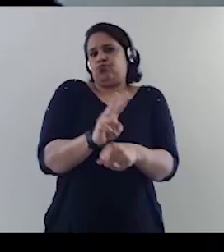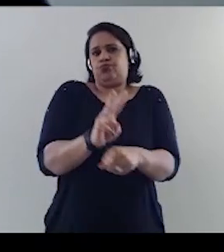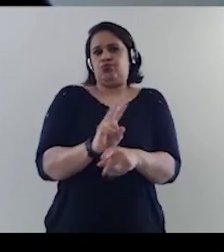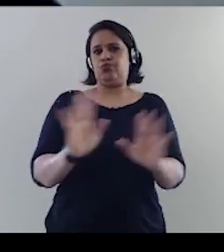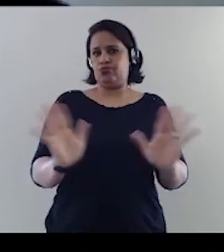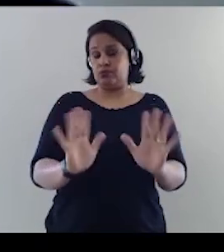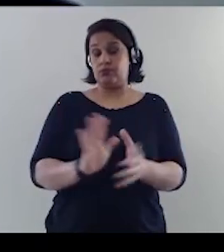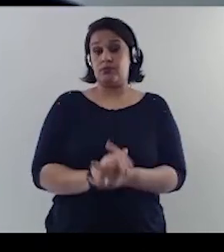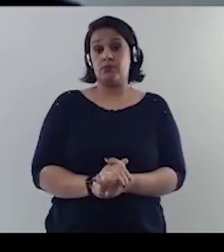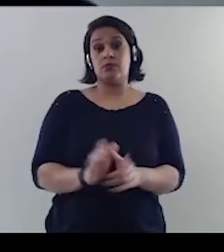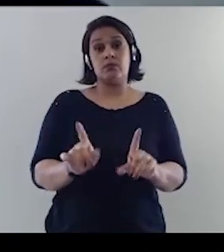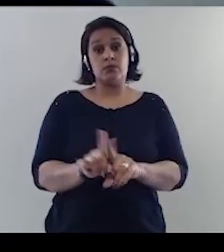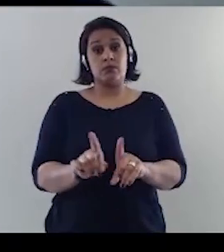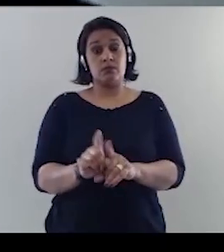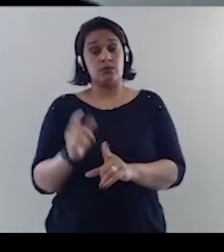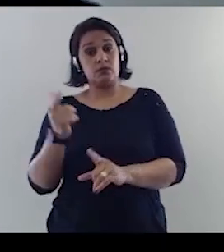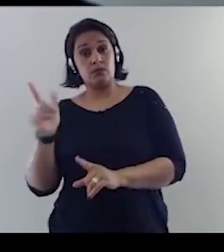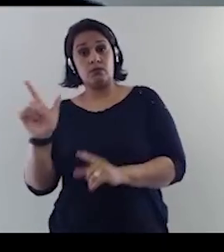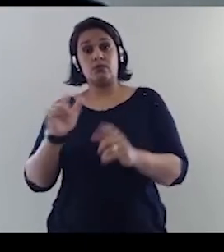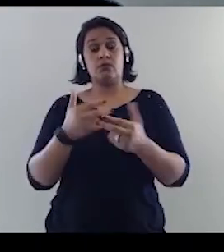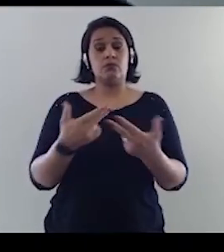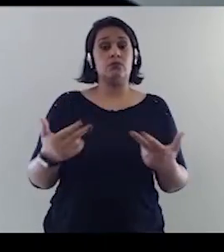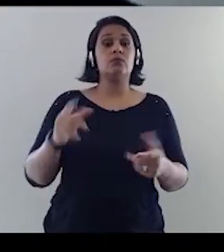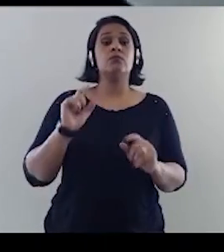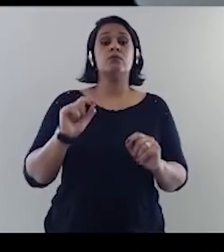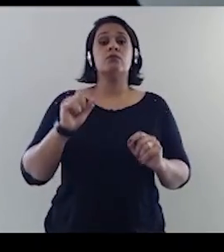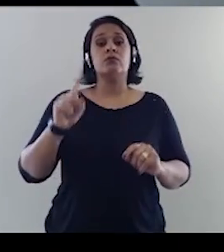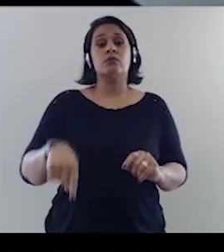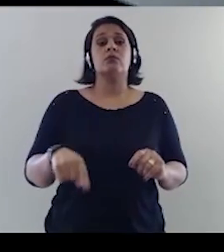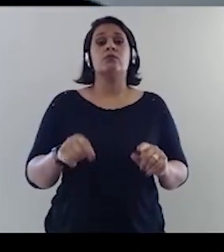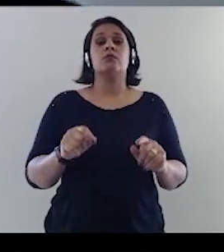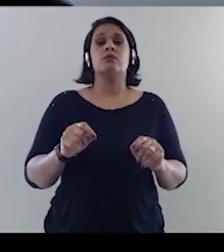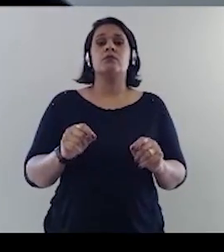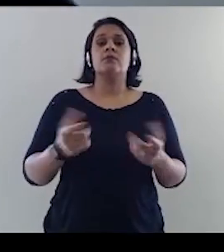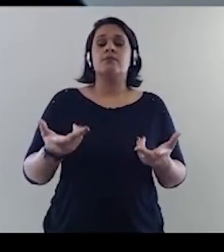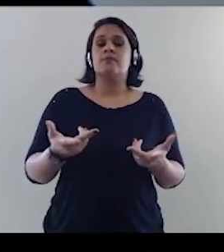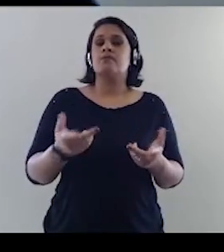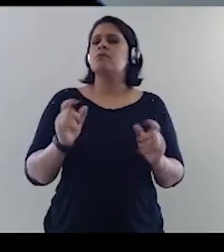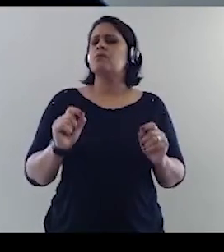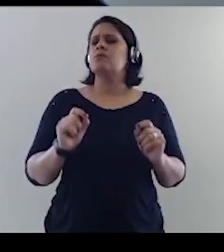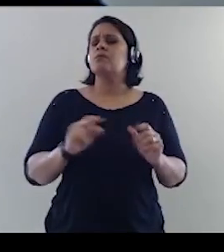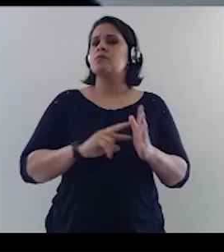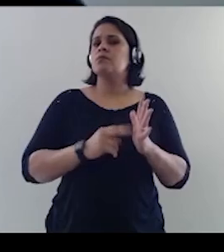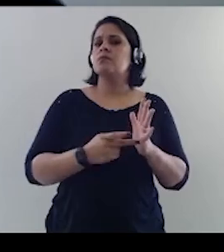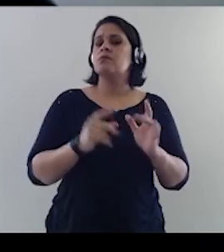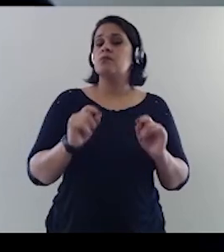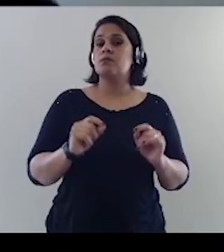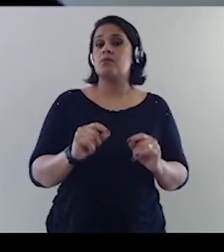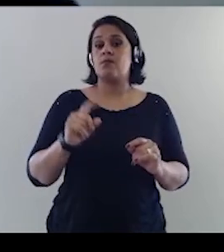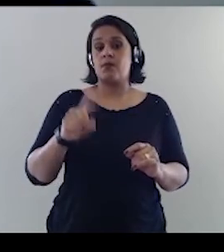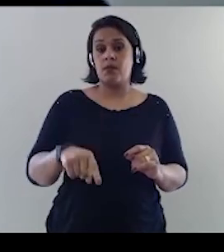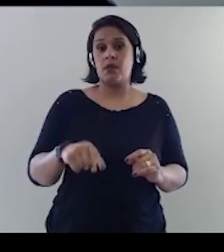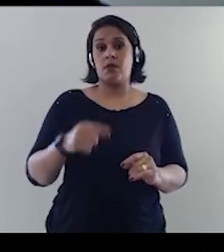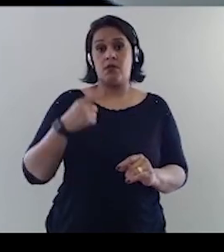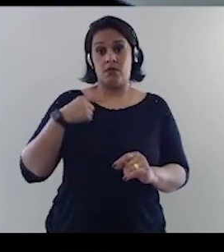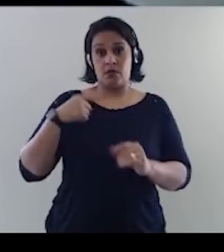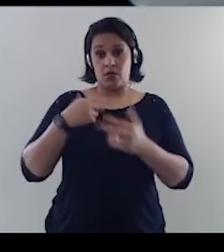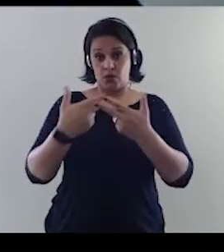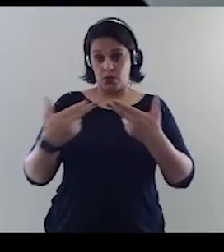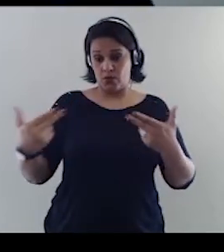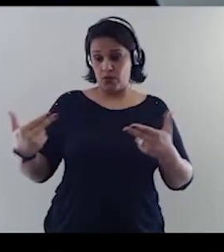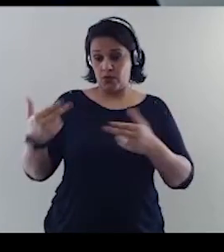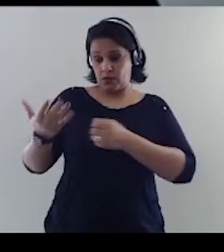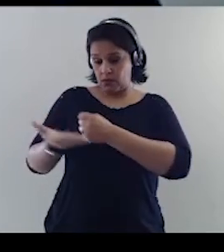lado, pode perder também, segundo este autor, a sua consistência sistémica, ou seja, o precedente que foi criado na base de uma